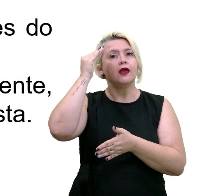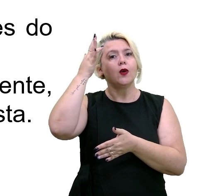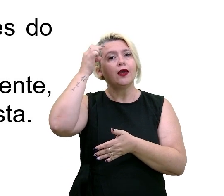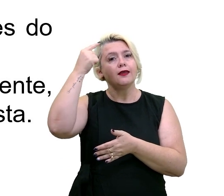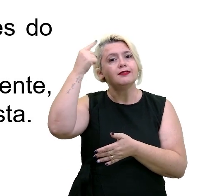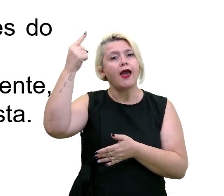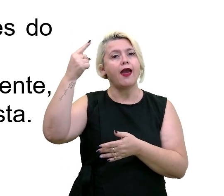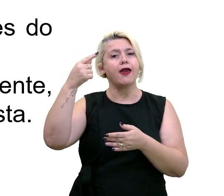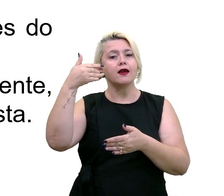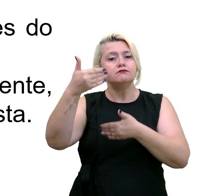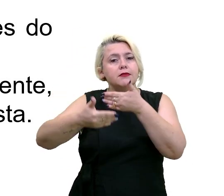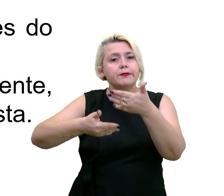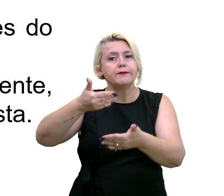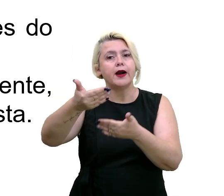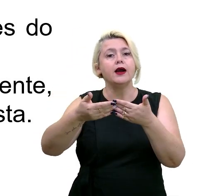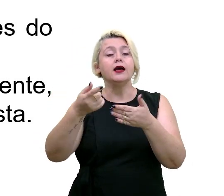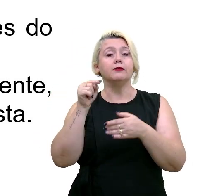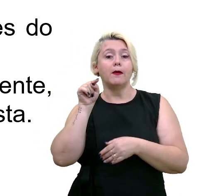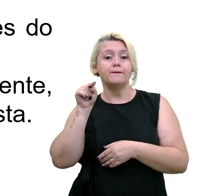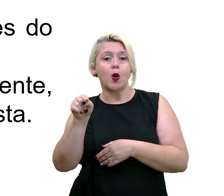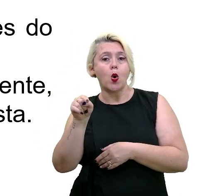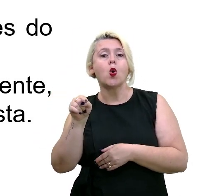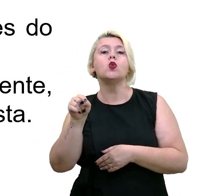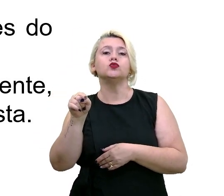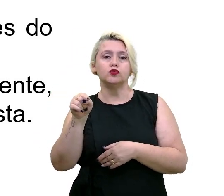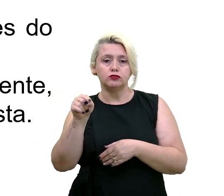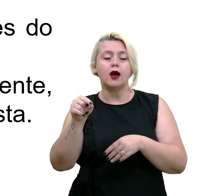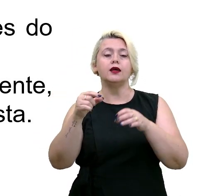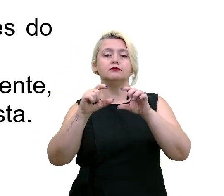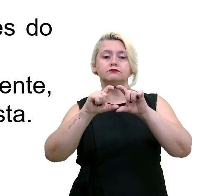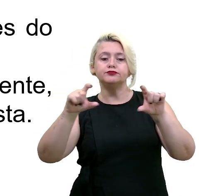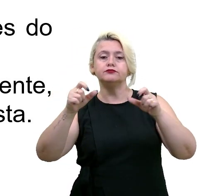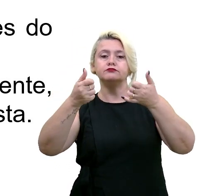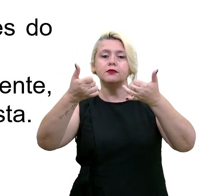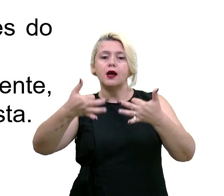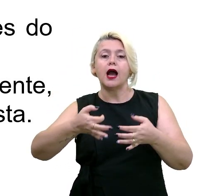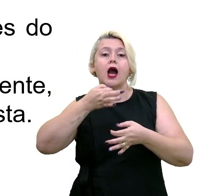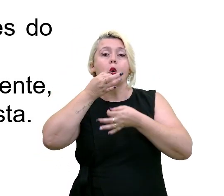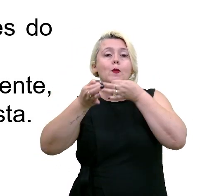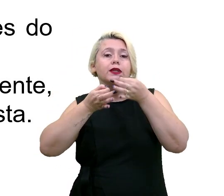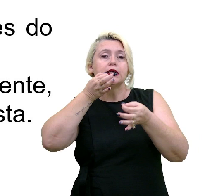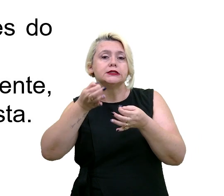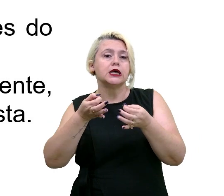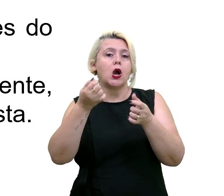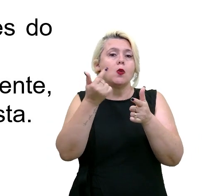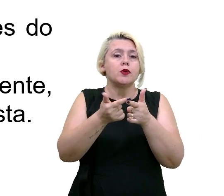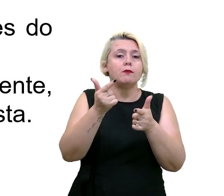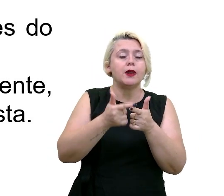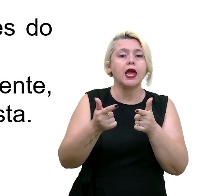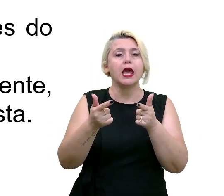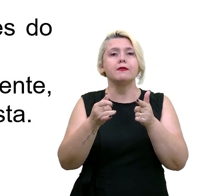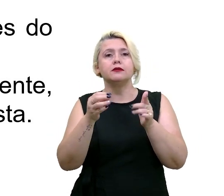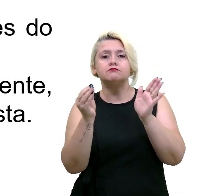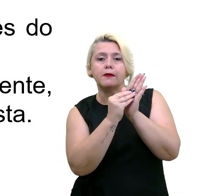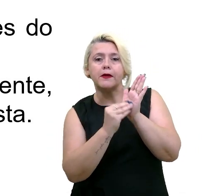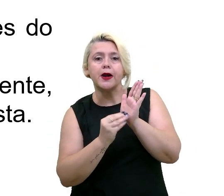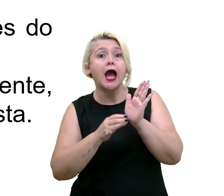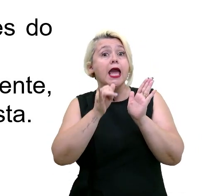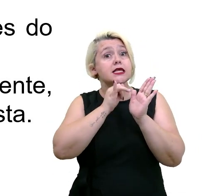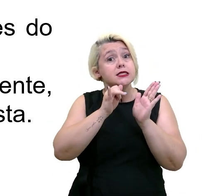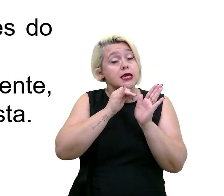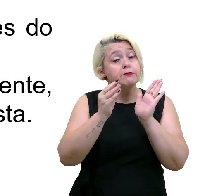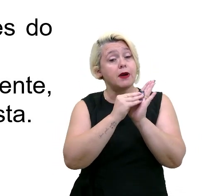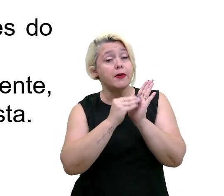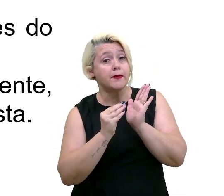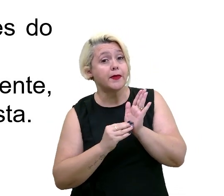que está sendo seguido. Depois põe o ponto final e aí faz a argumentação dessa problemática, coloca os exemplos, tá